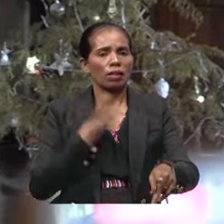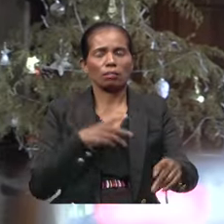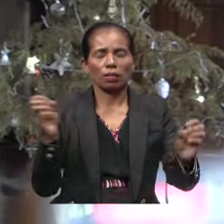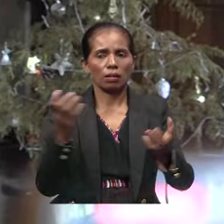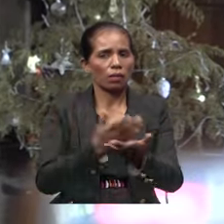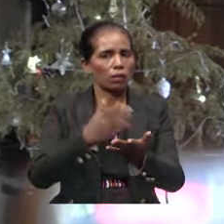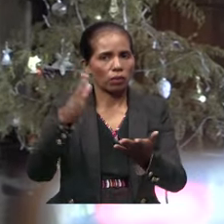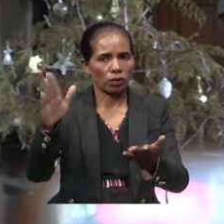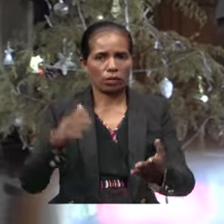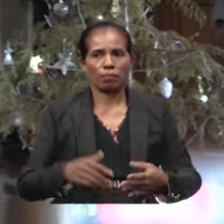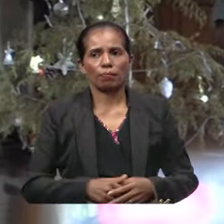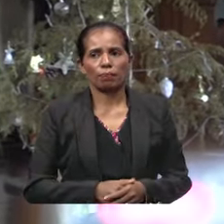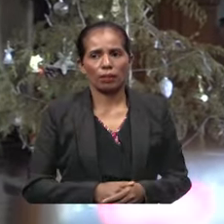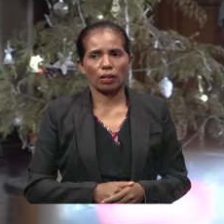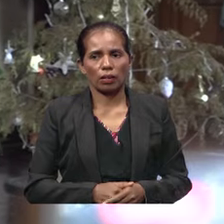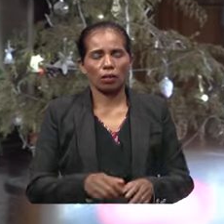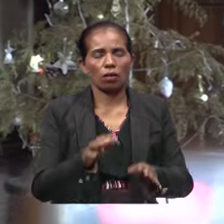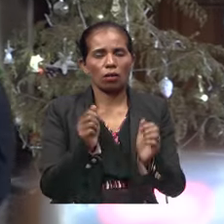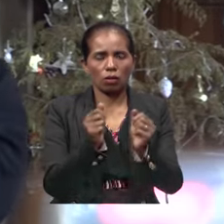Mas,